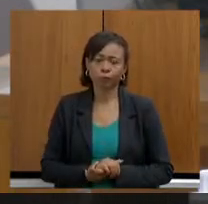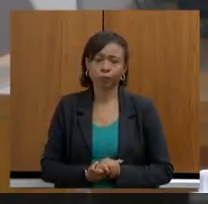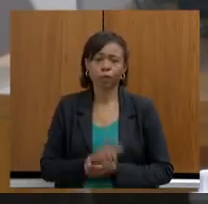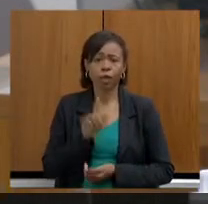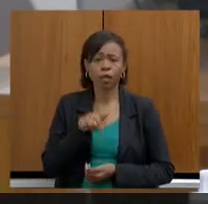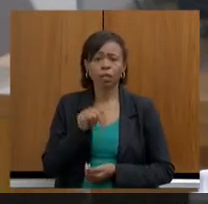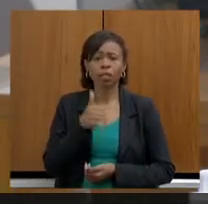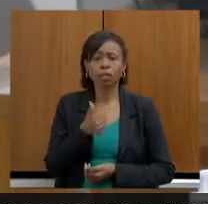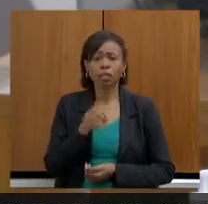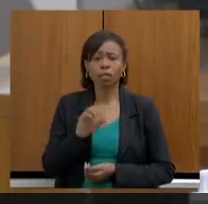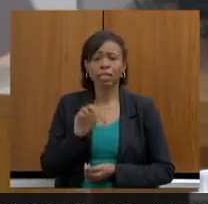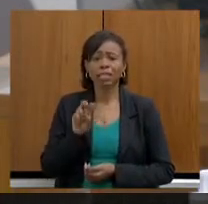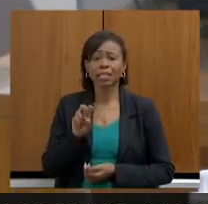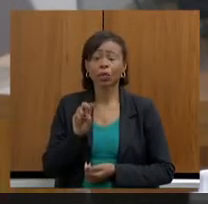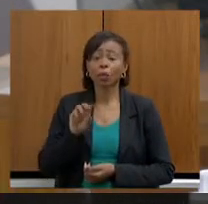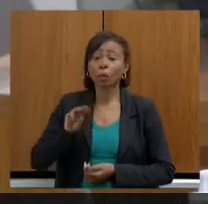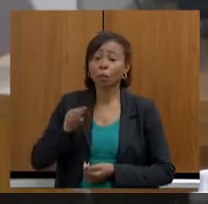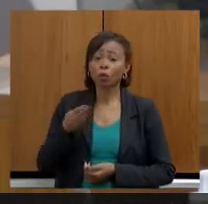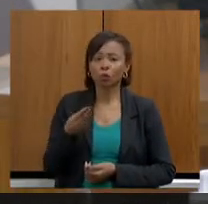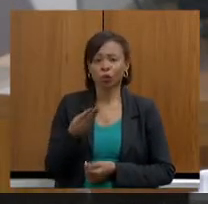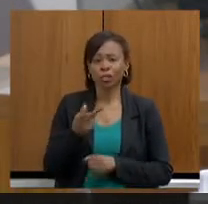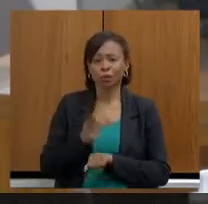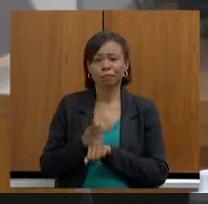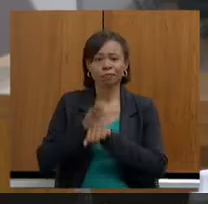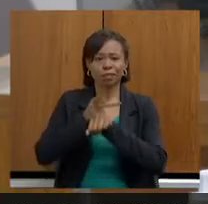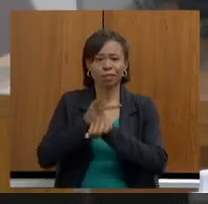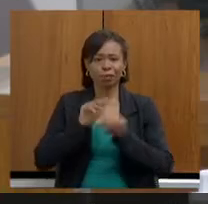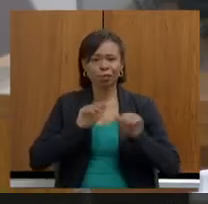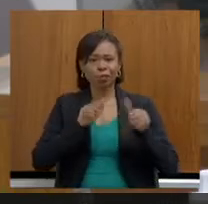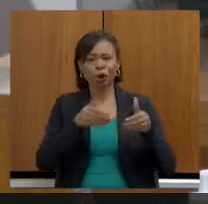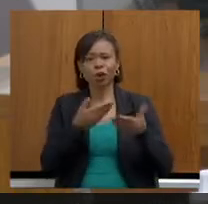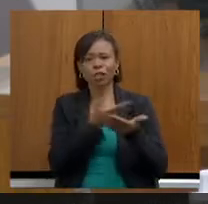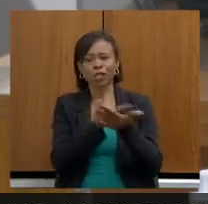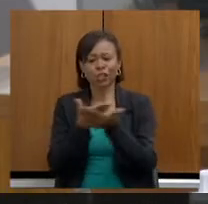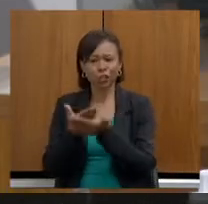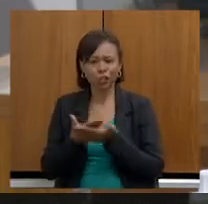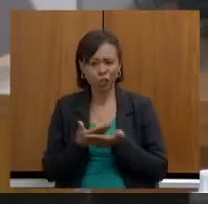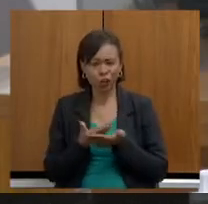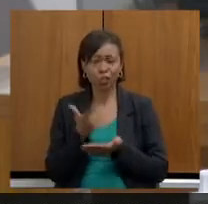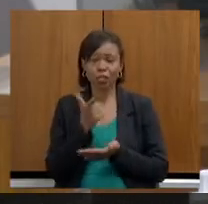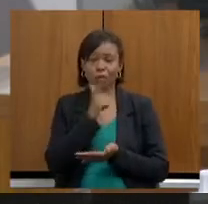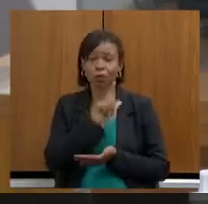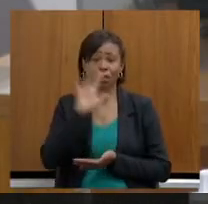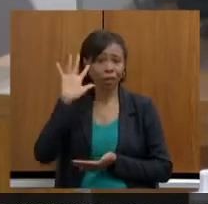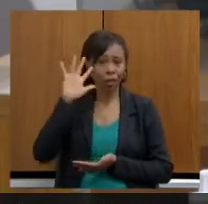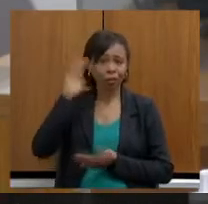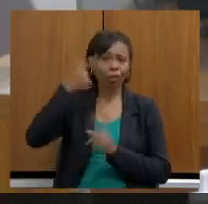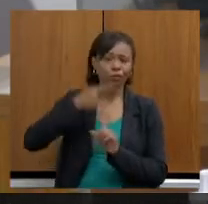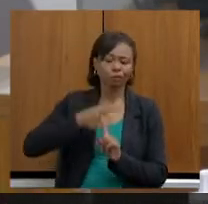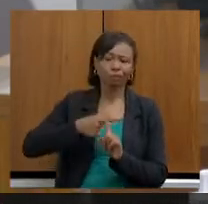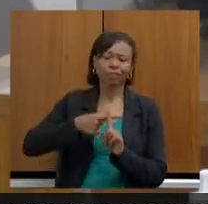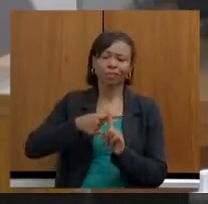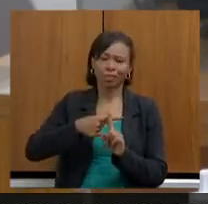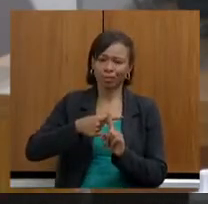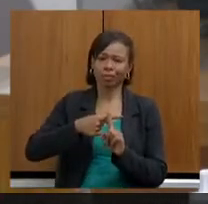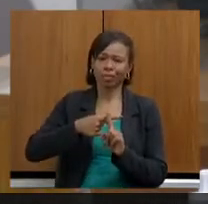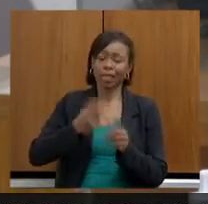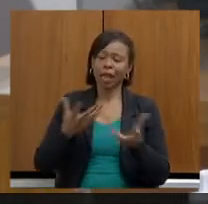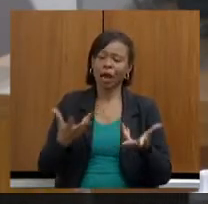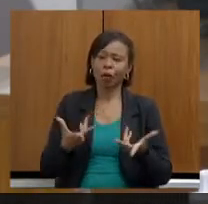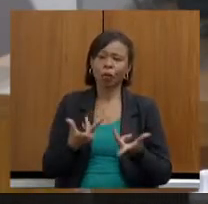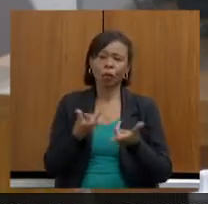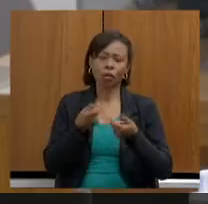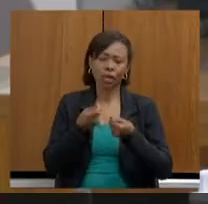105 milhões de reais em prêmios para as escolas que tiveram resultados positivos na qualidade